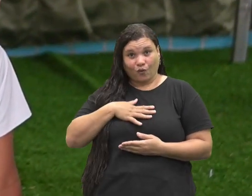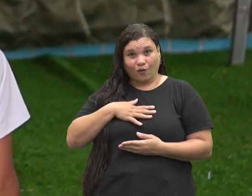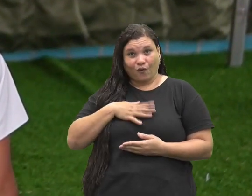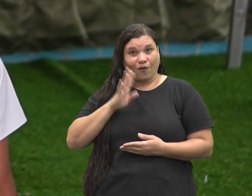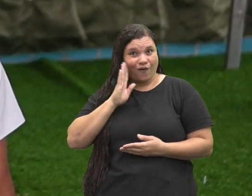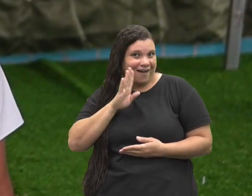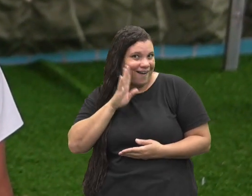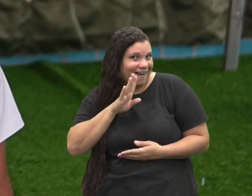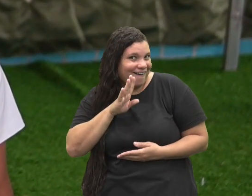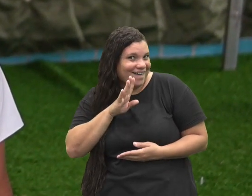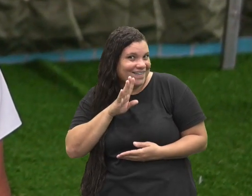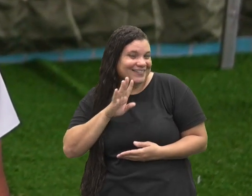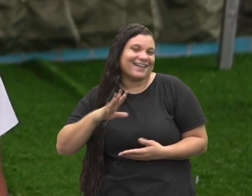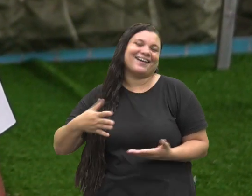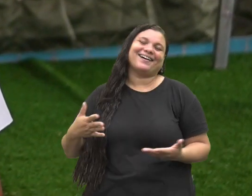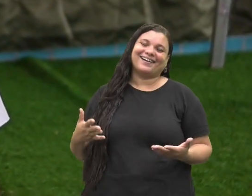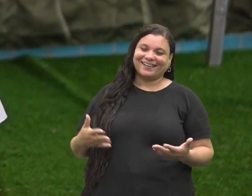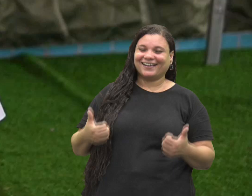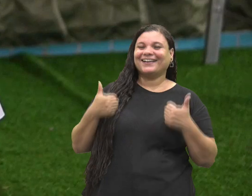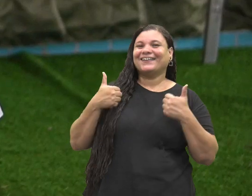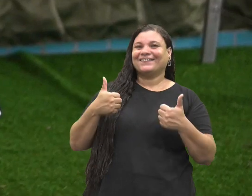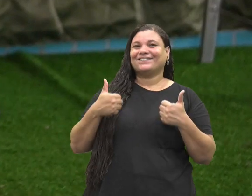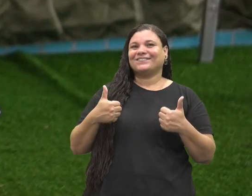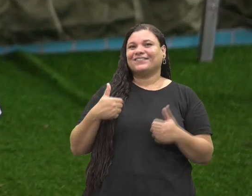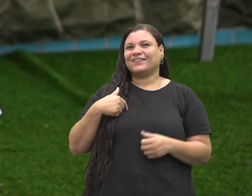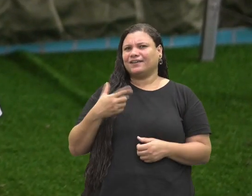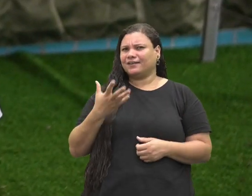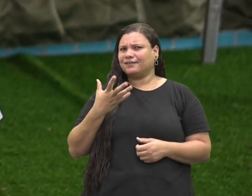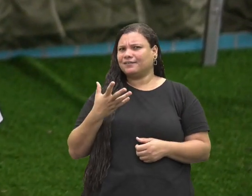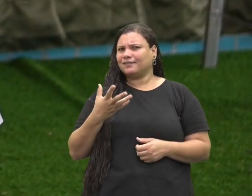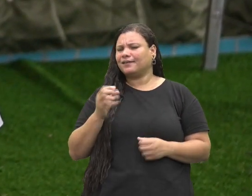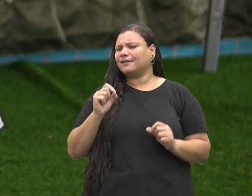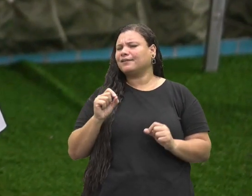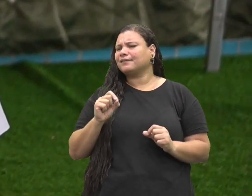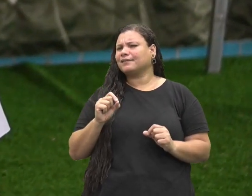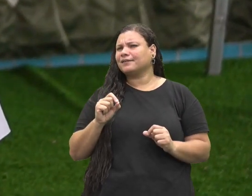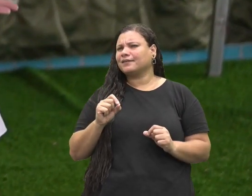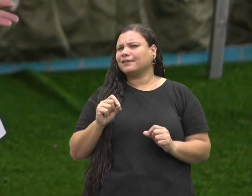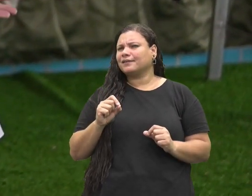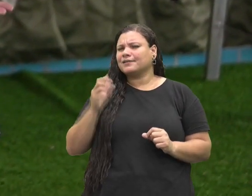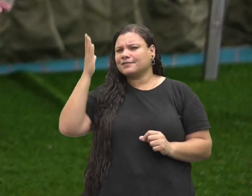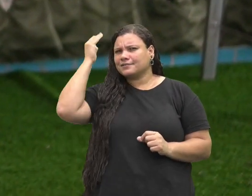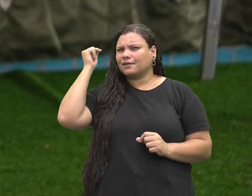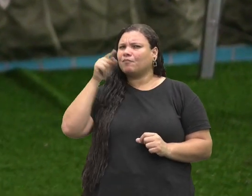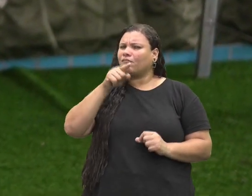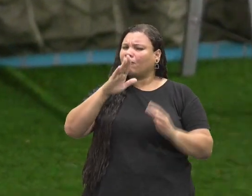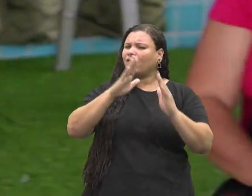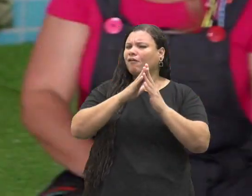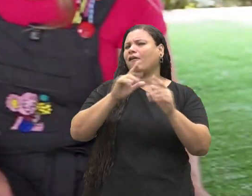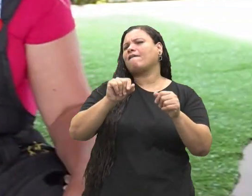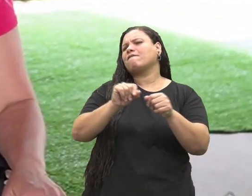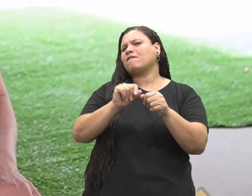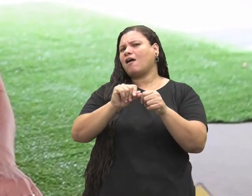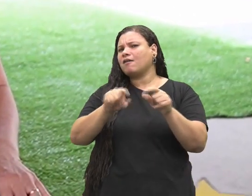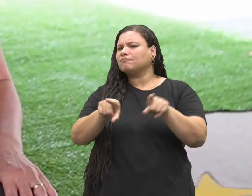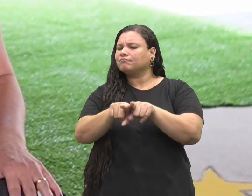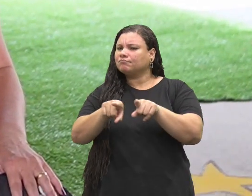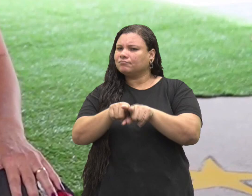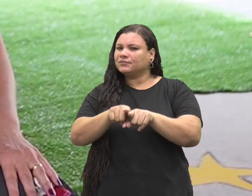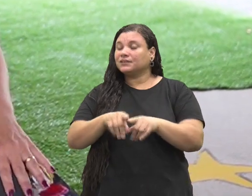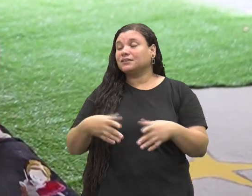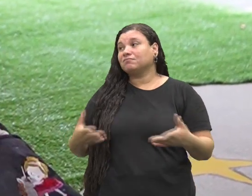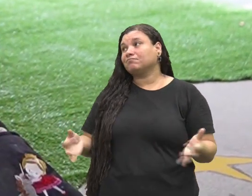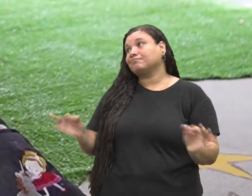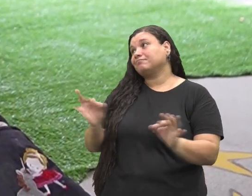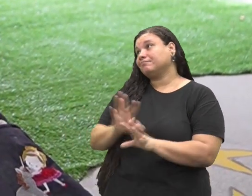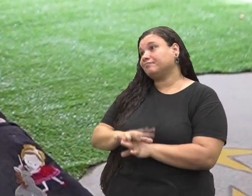legal. Quero ver todo mundo fazendo essas brincadeiras aí em casa. E acabou. Ah, eu quero te falar uma coisa, amiga.